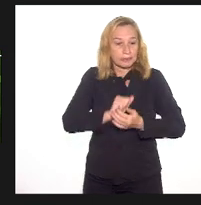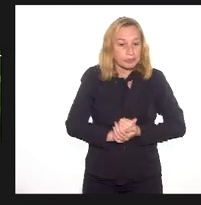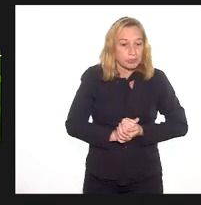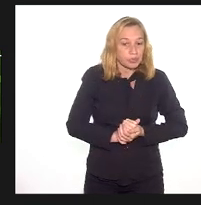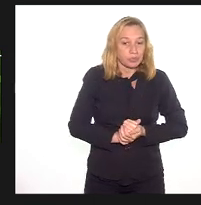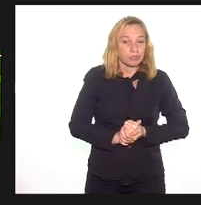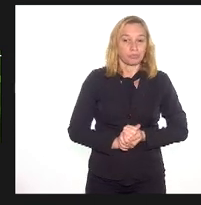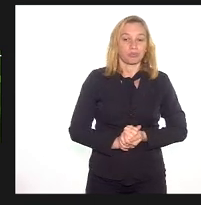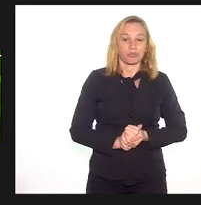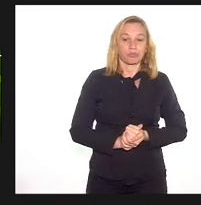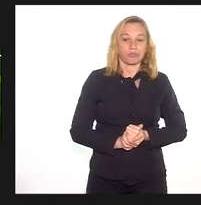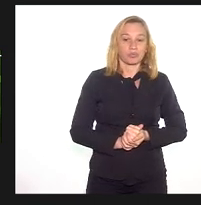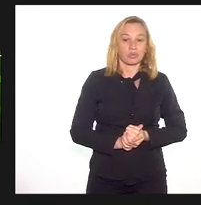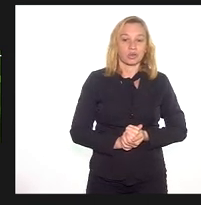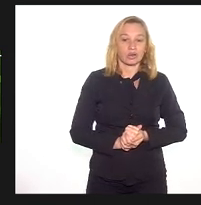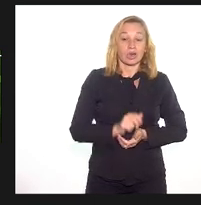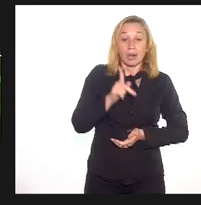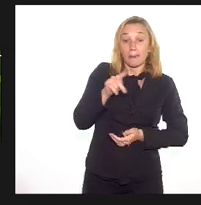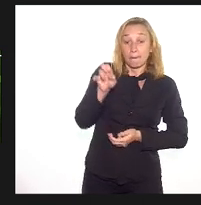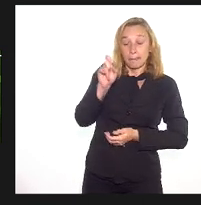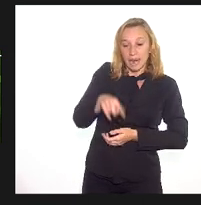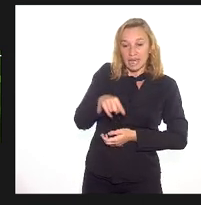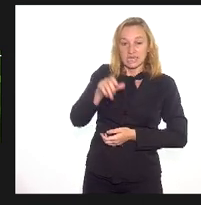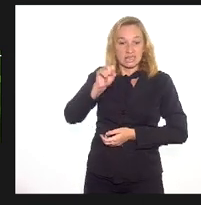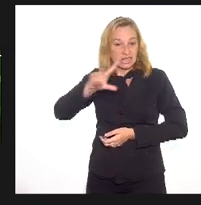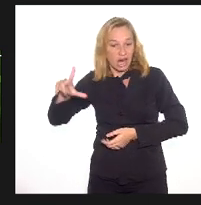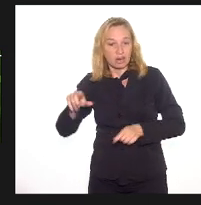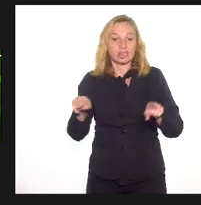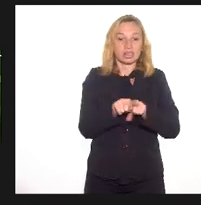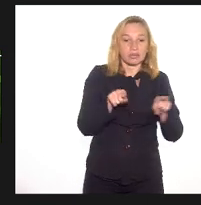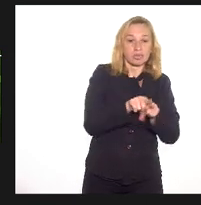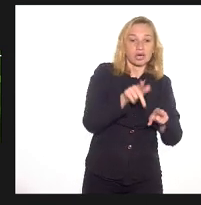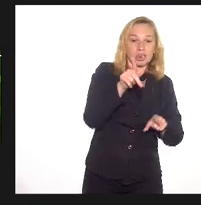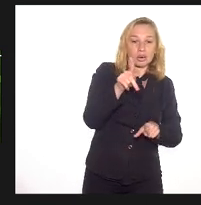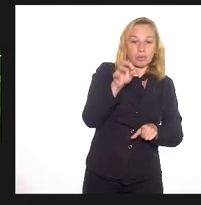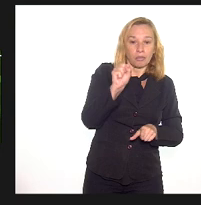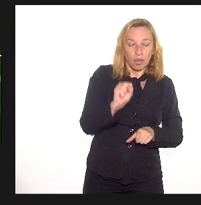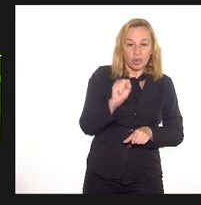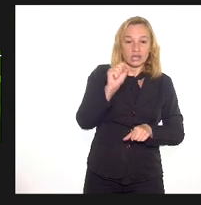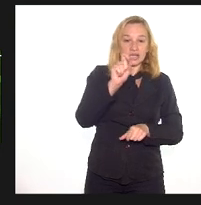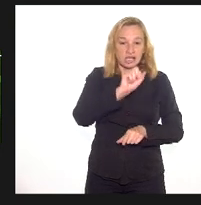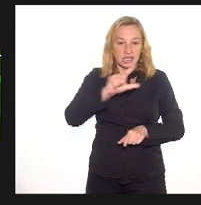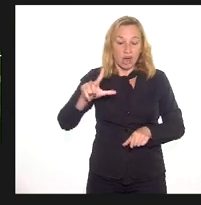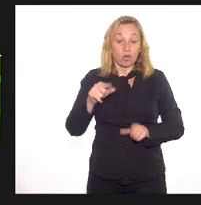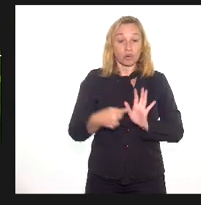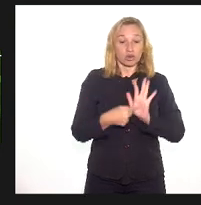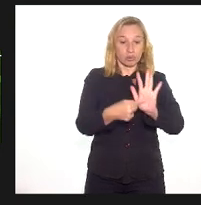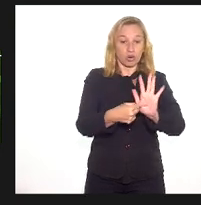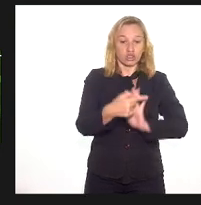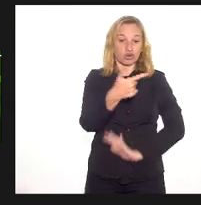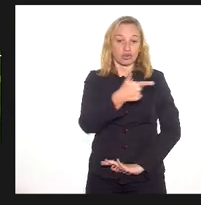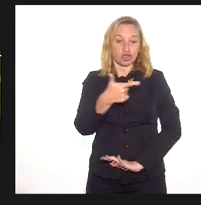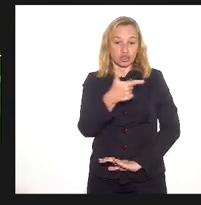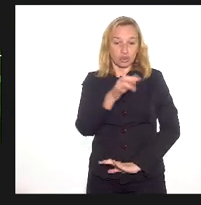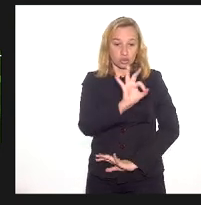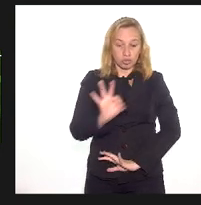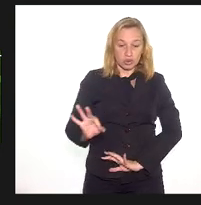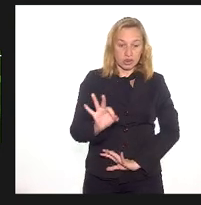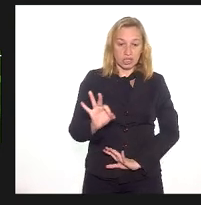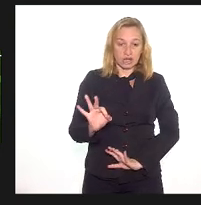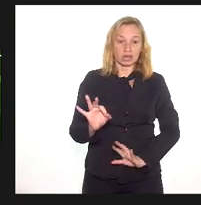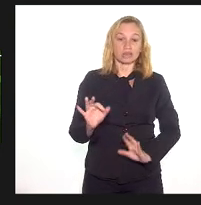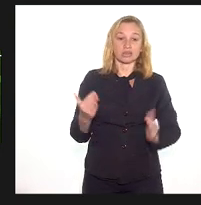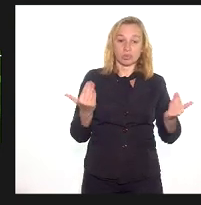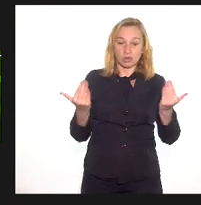Estejam eles em pré-sal, estejam eles em pós-sal, como mostra o número de 22%, associado